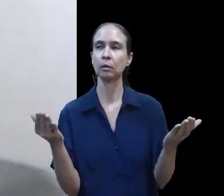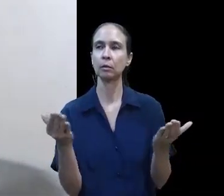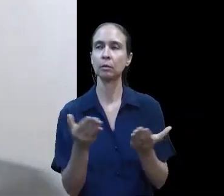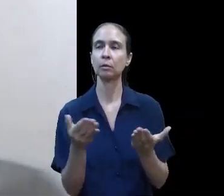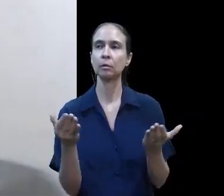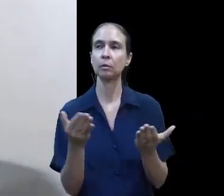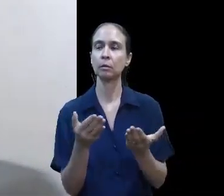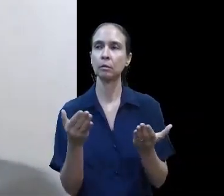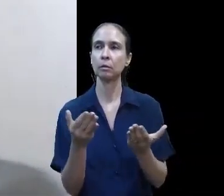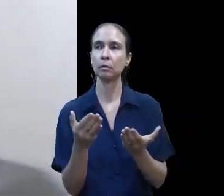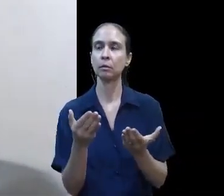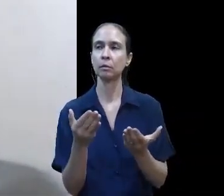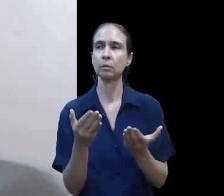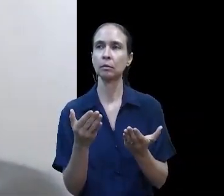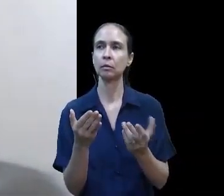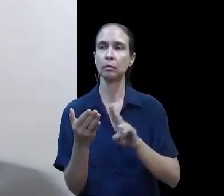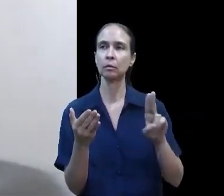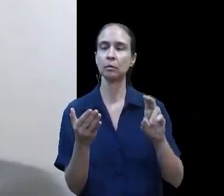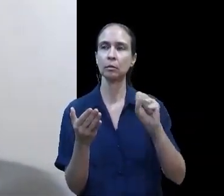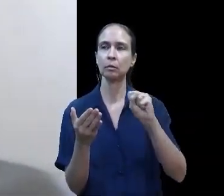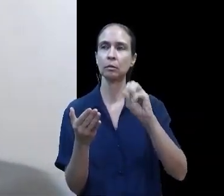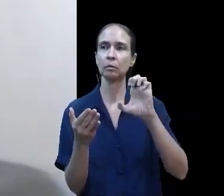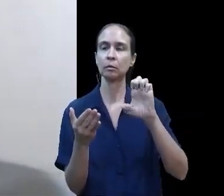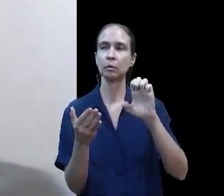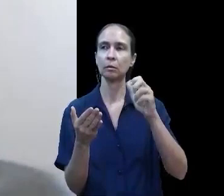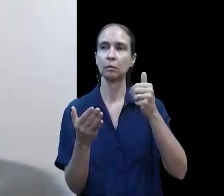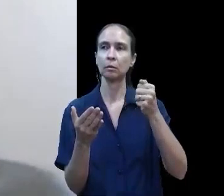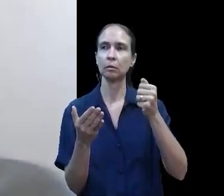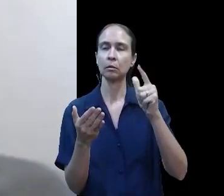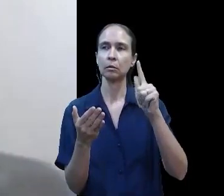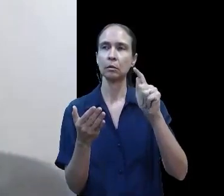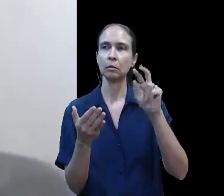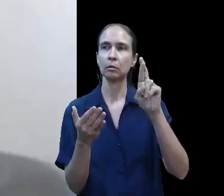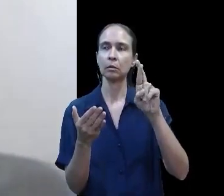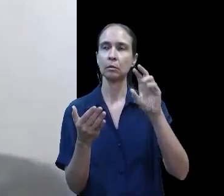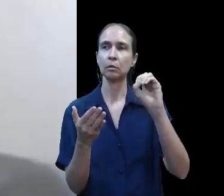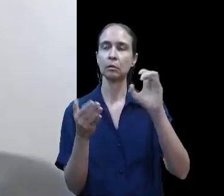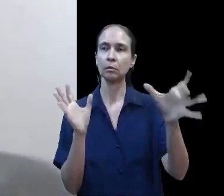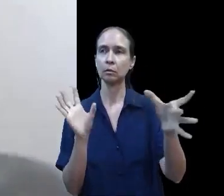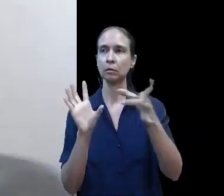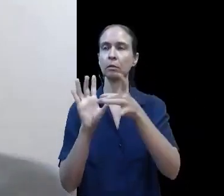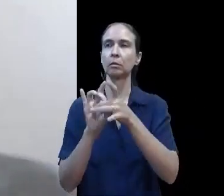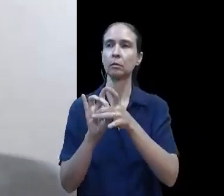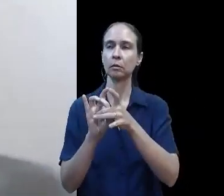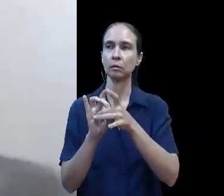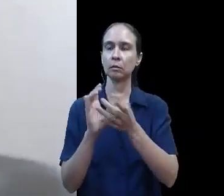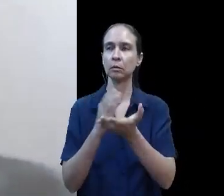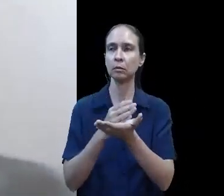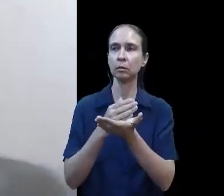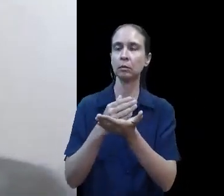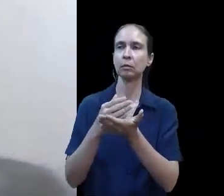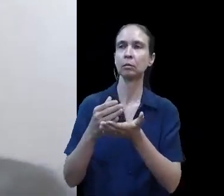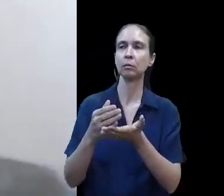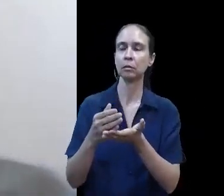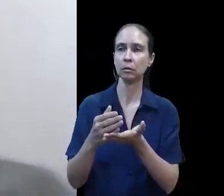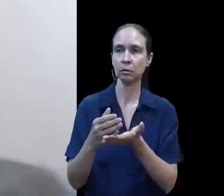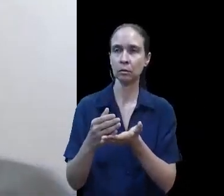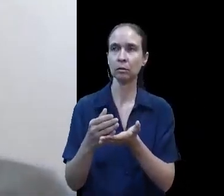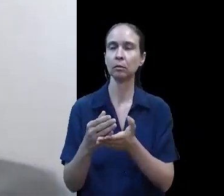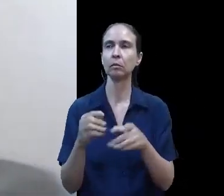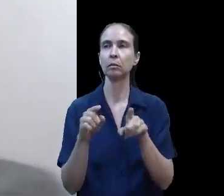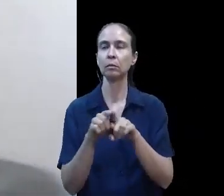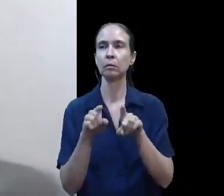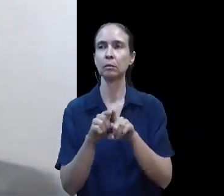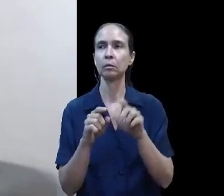maneira incondicional, foi a Ceagro, nossa parceira desde o começo. E a SEAGRO abriu as portas para a gente trabalhar também com a